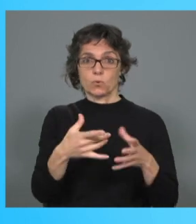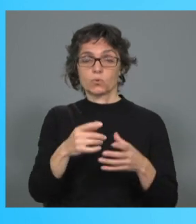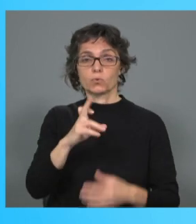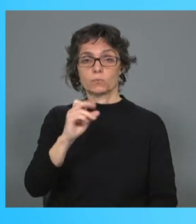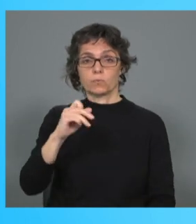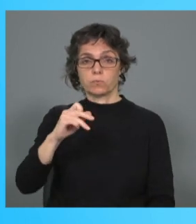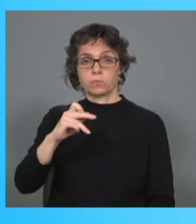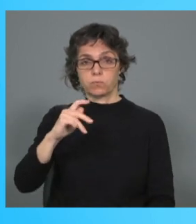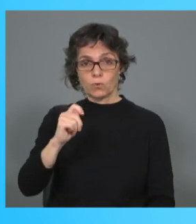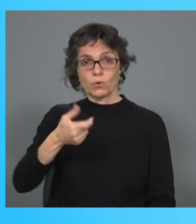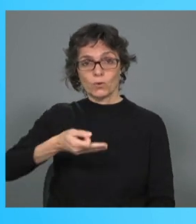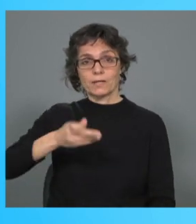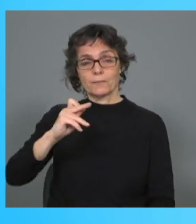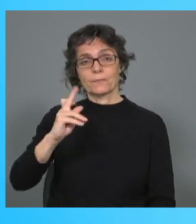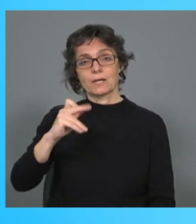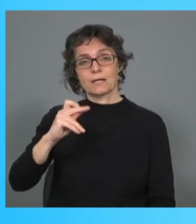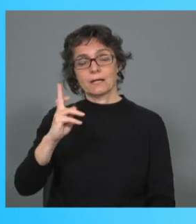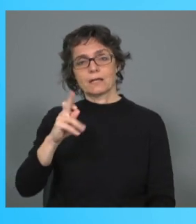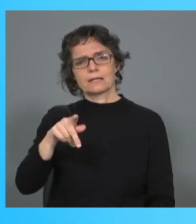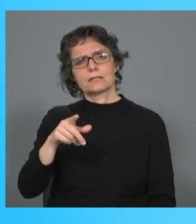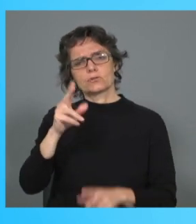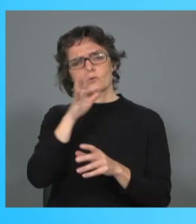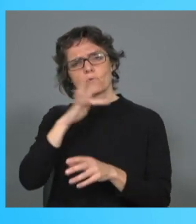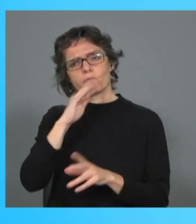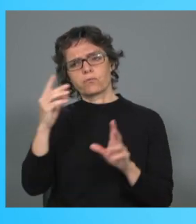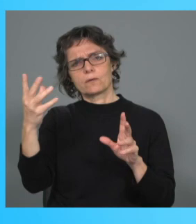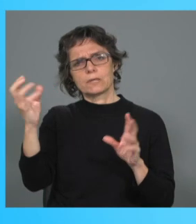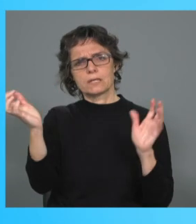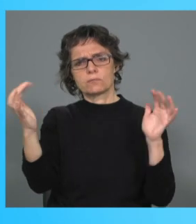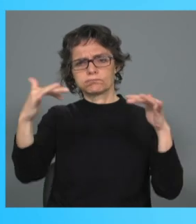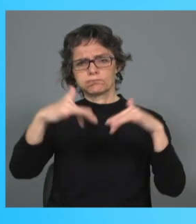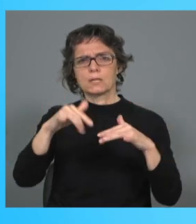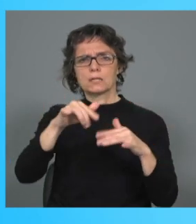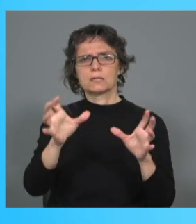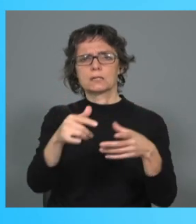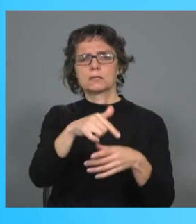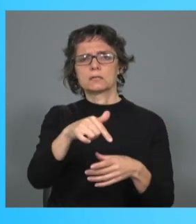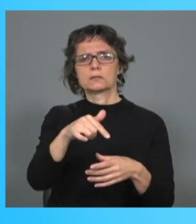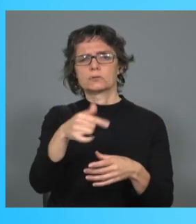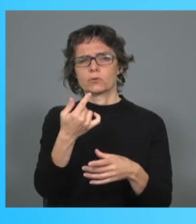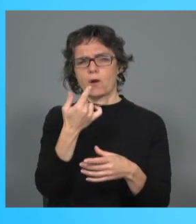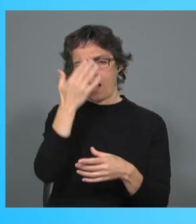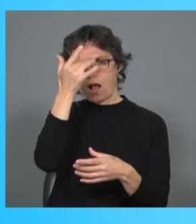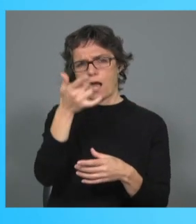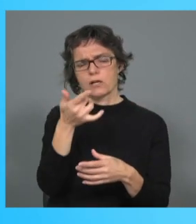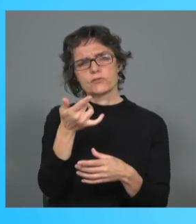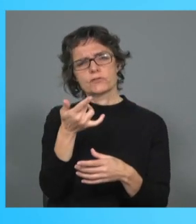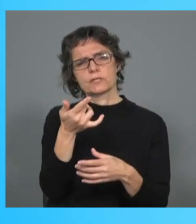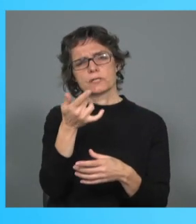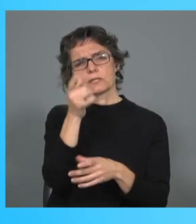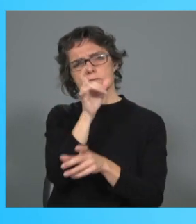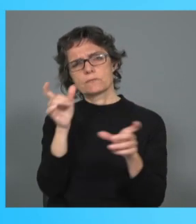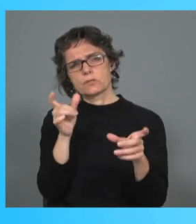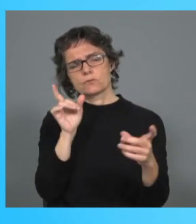mais famílias na mesma circunstância. Não é difícil encontrar pessoas que realmente